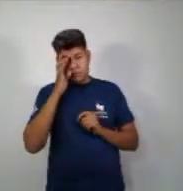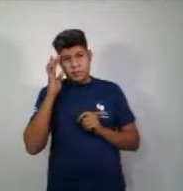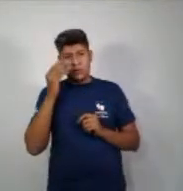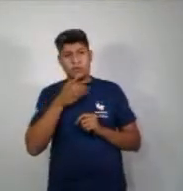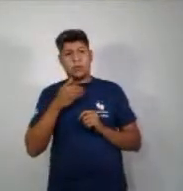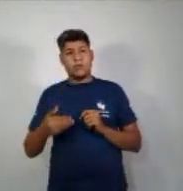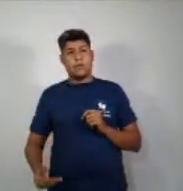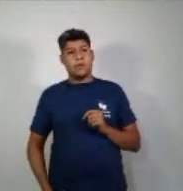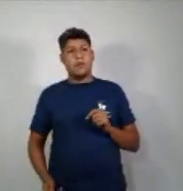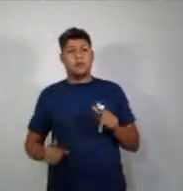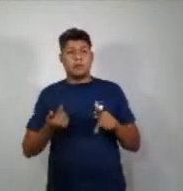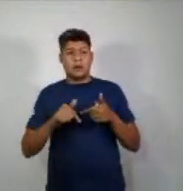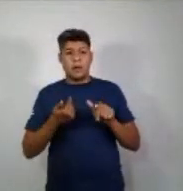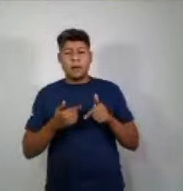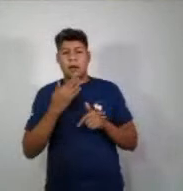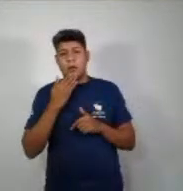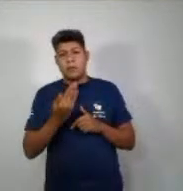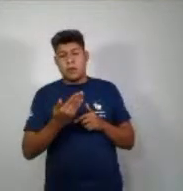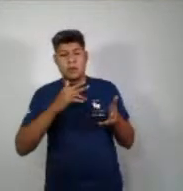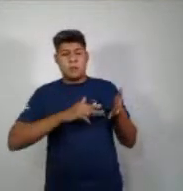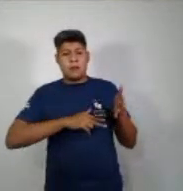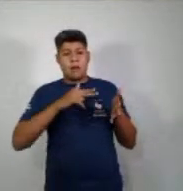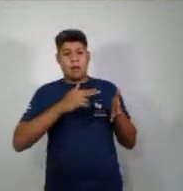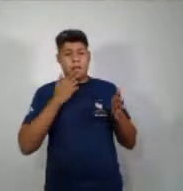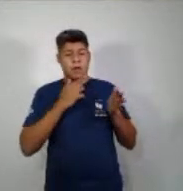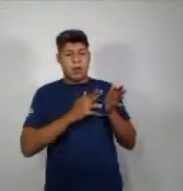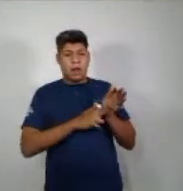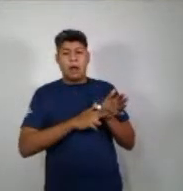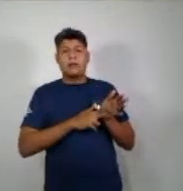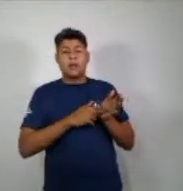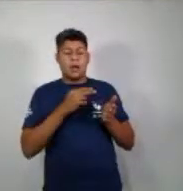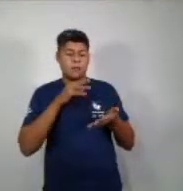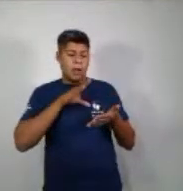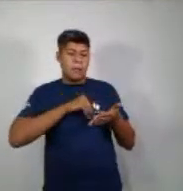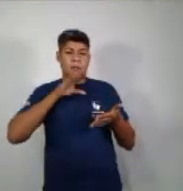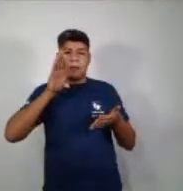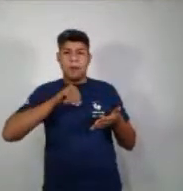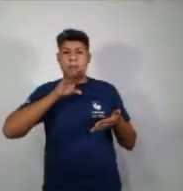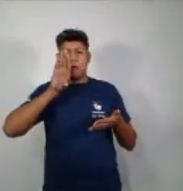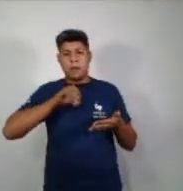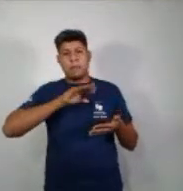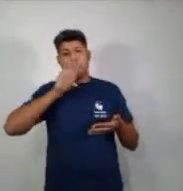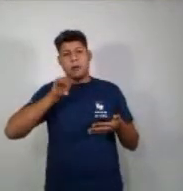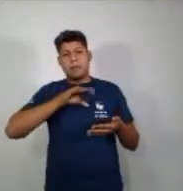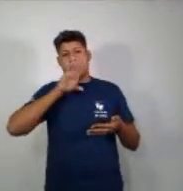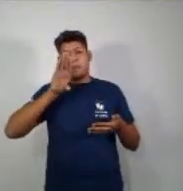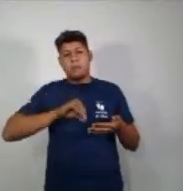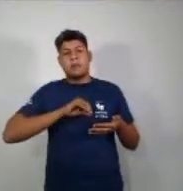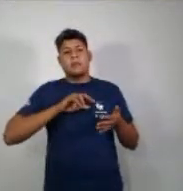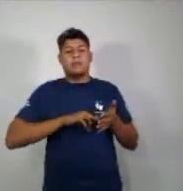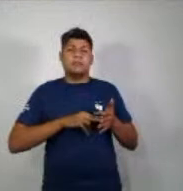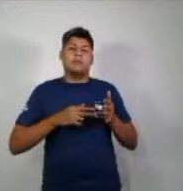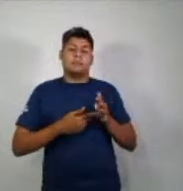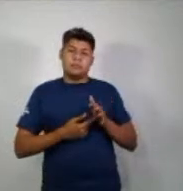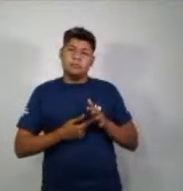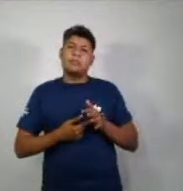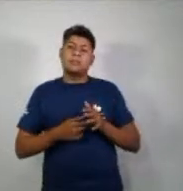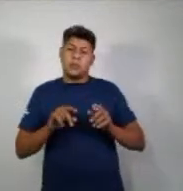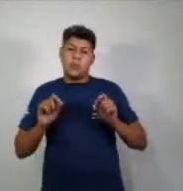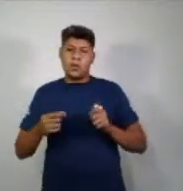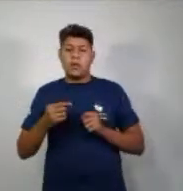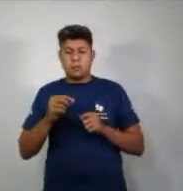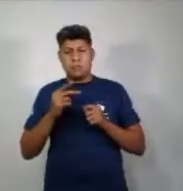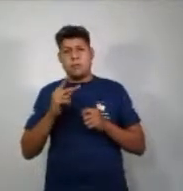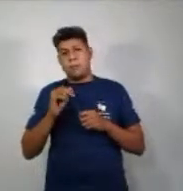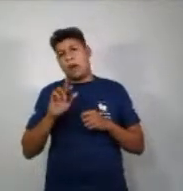governo. E ele pede para ler a carta em voz alta. E ele, o funcionário do governo, está com a tradução que ele mesmo, Paulo,